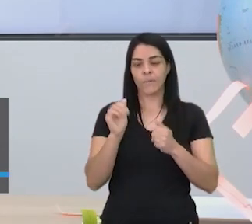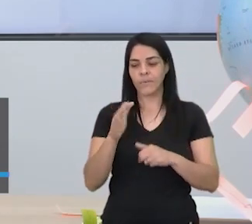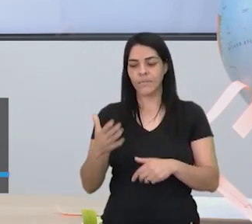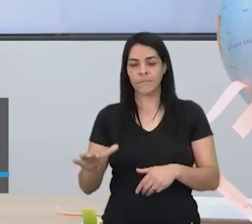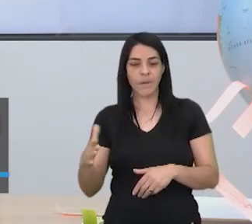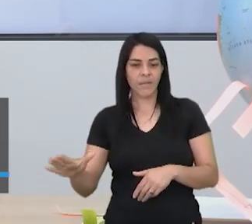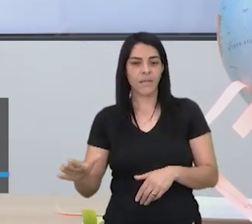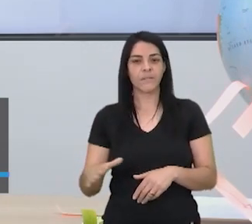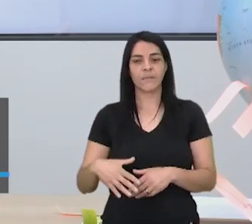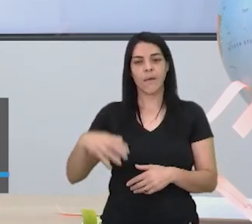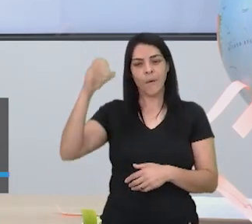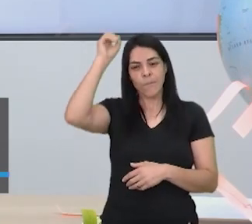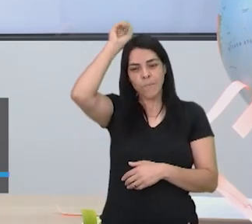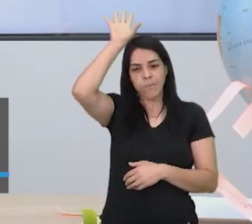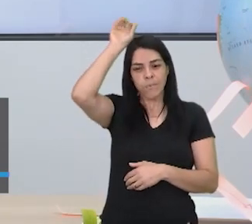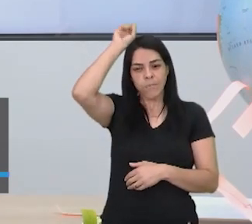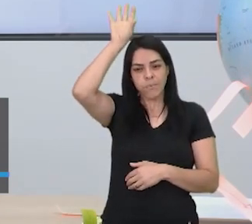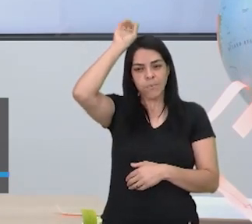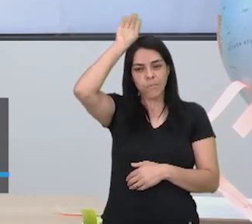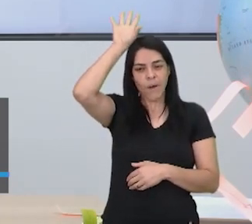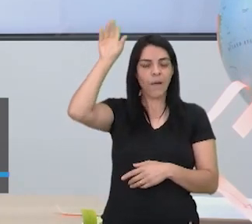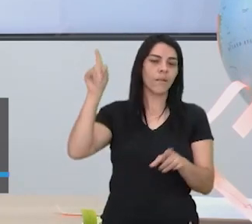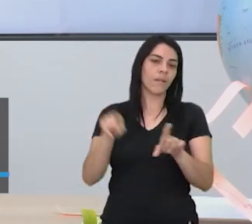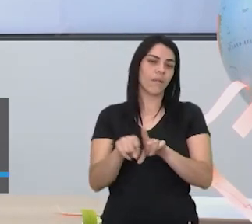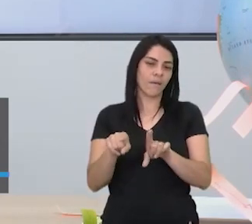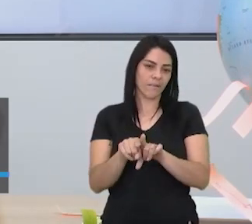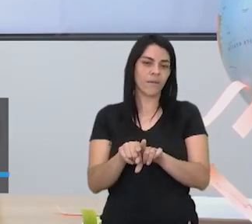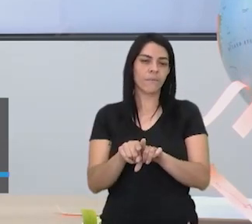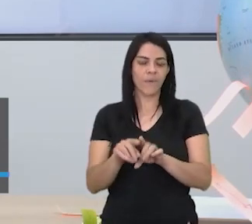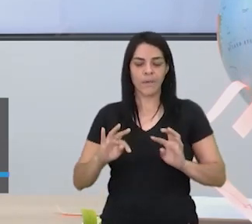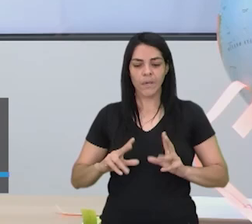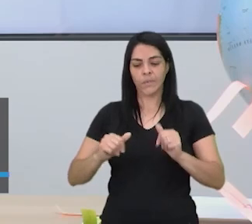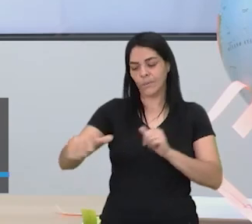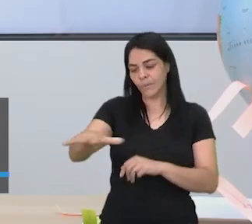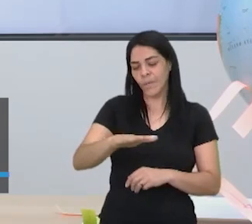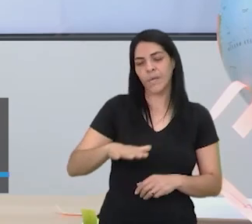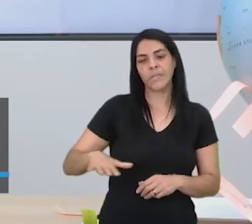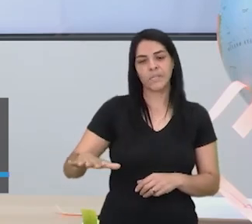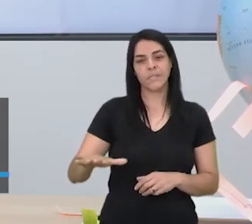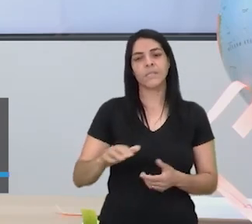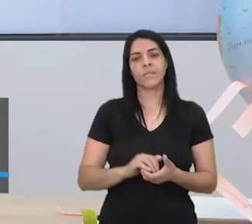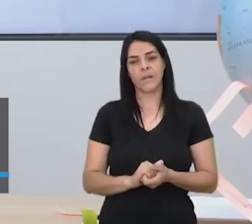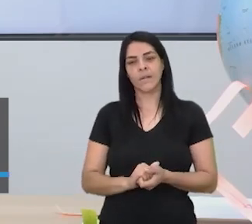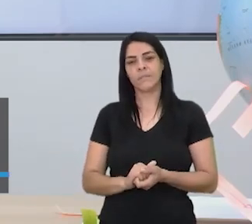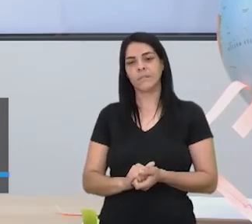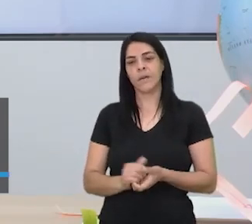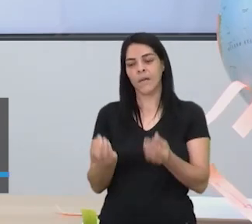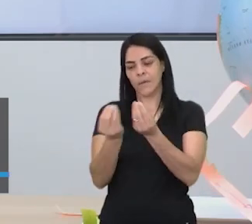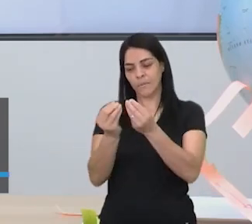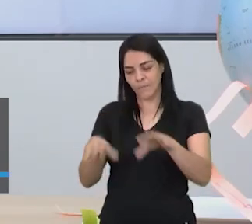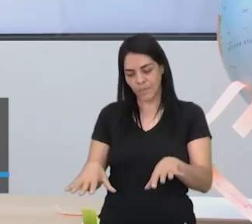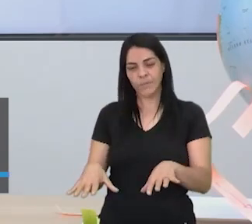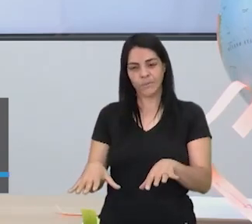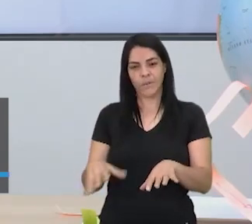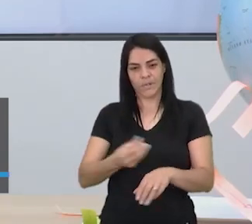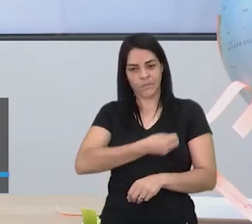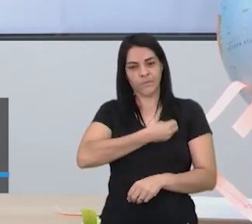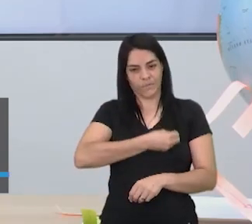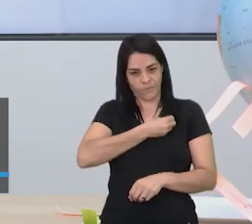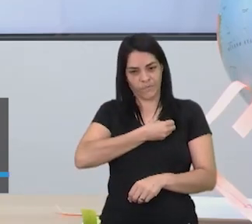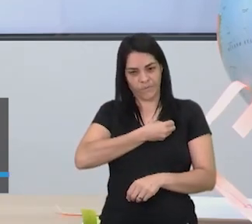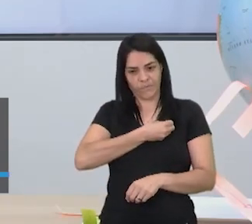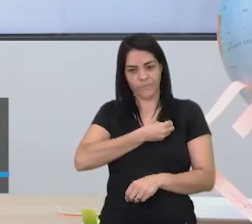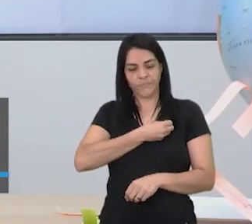só, baleias, tá certo? Então, imagina que toda essa região pode prejudicar esses seres vivos e a gente precisa